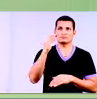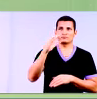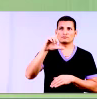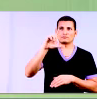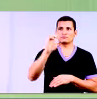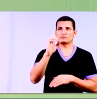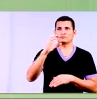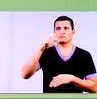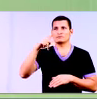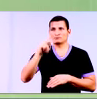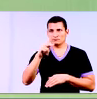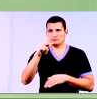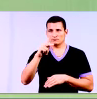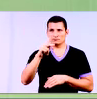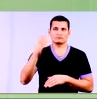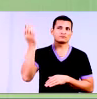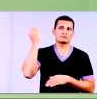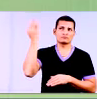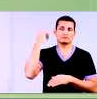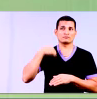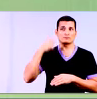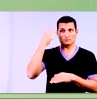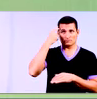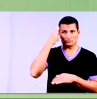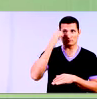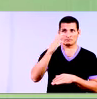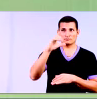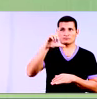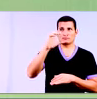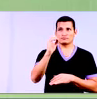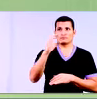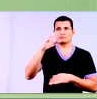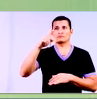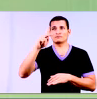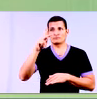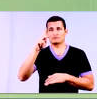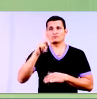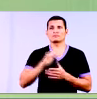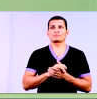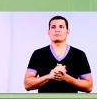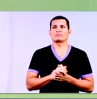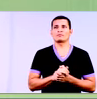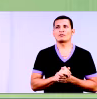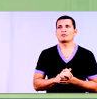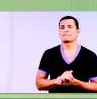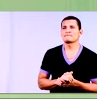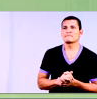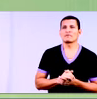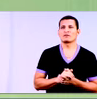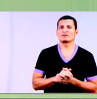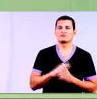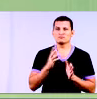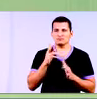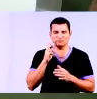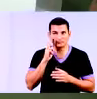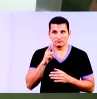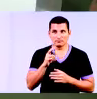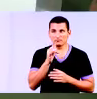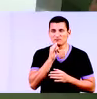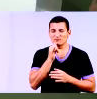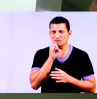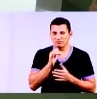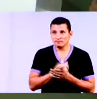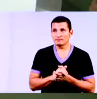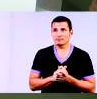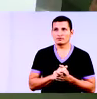simplesmente via, né? Antigamente eu achava que era o clock. Não adianta, a gente viu lá, né, professor Thiago? A gente viu exemplos. Isso. Que a gente